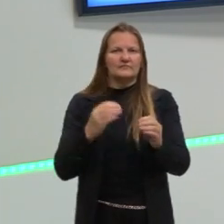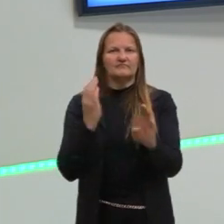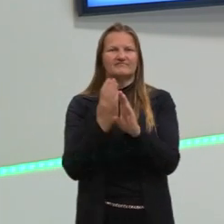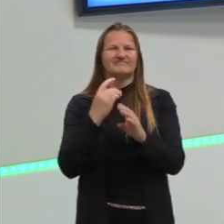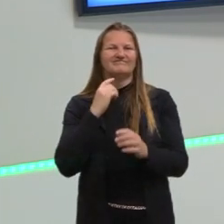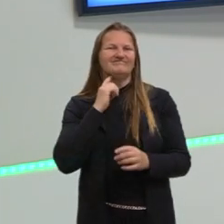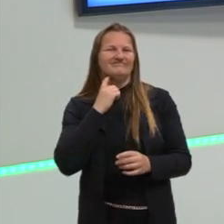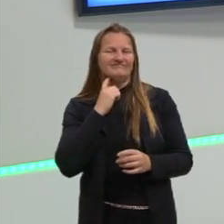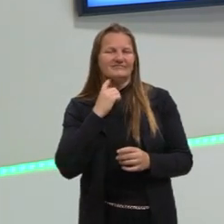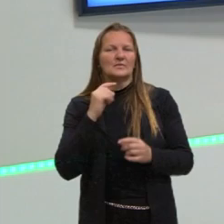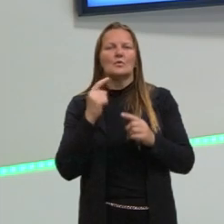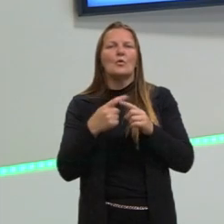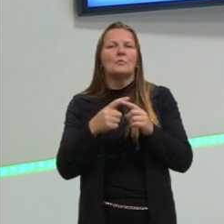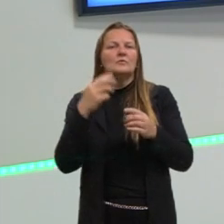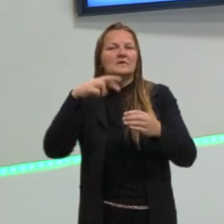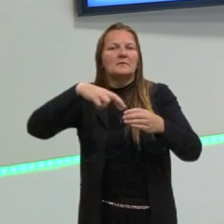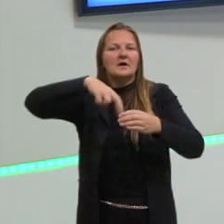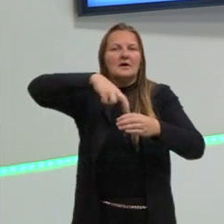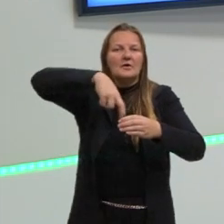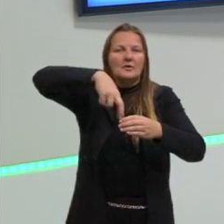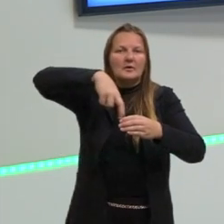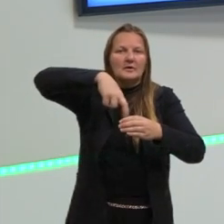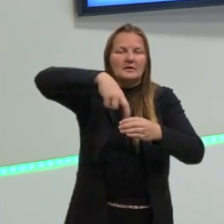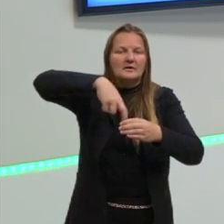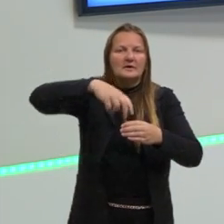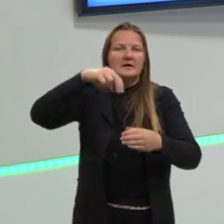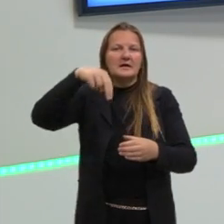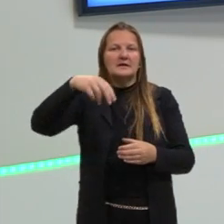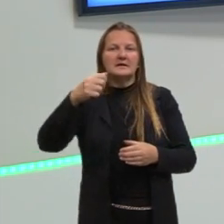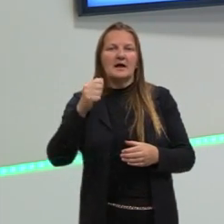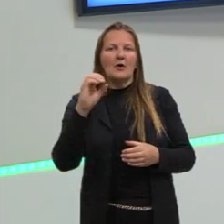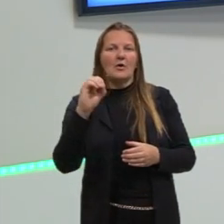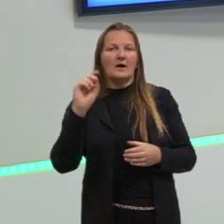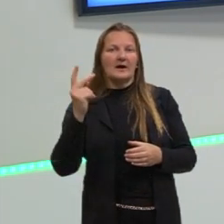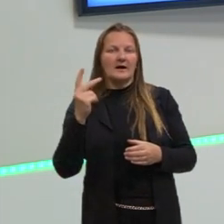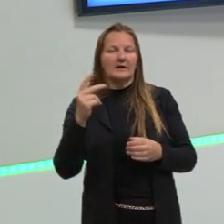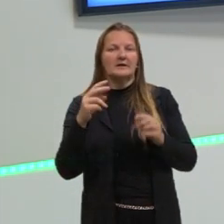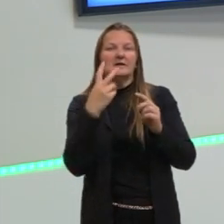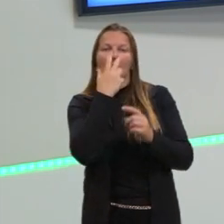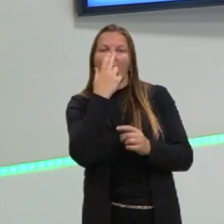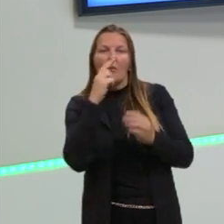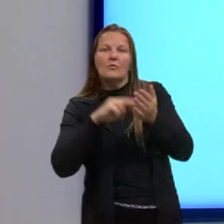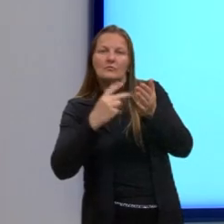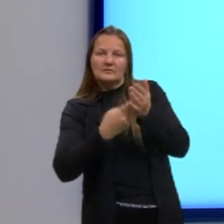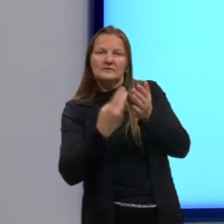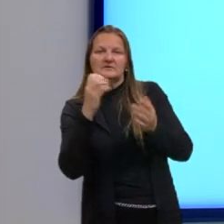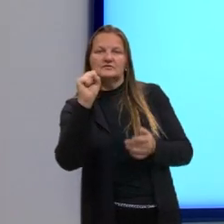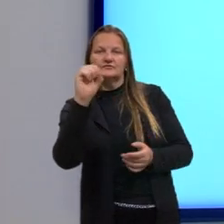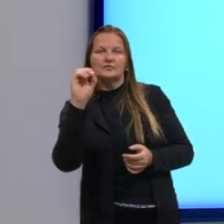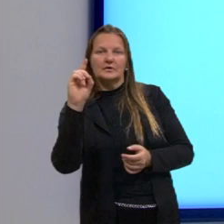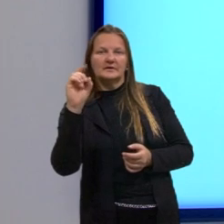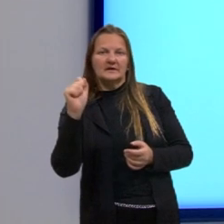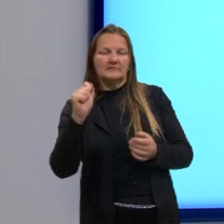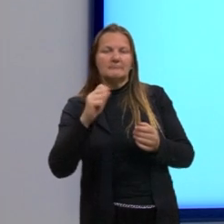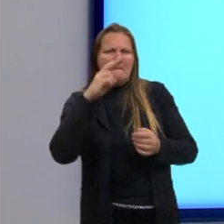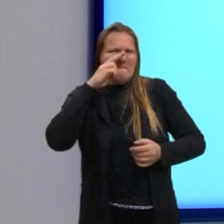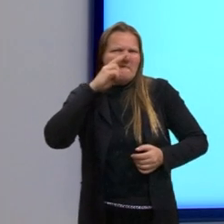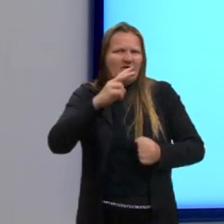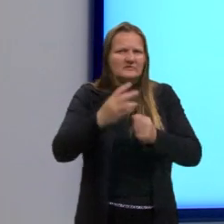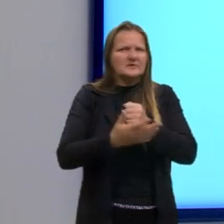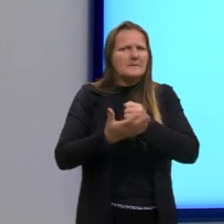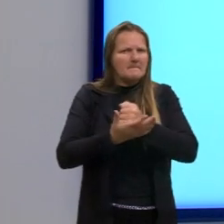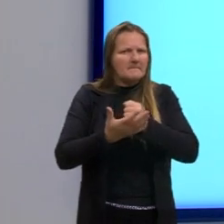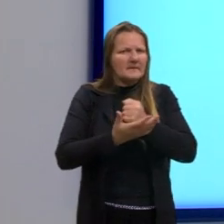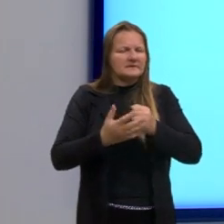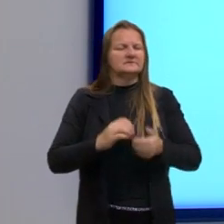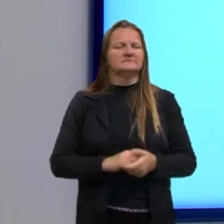se esse reagente é um naoh hidróxido de sódio que é a minha base base forte né soda